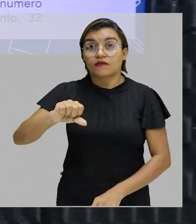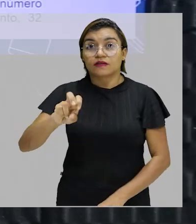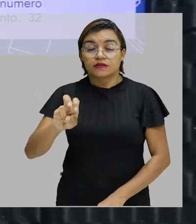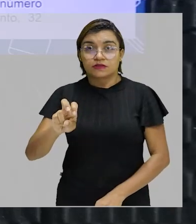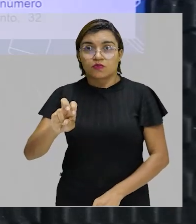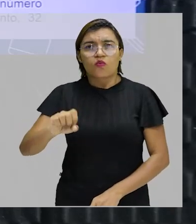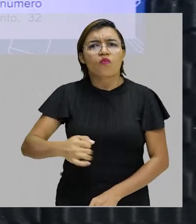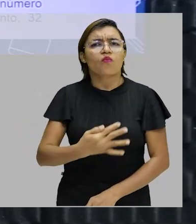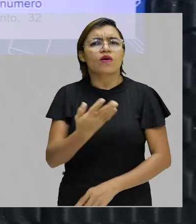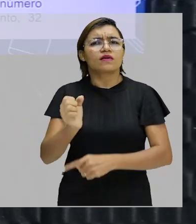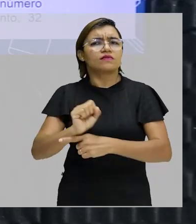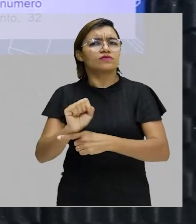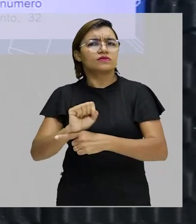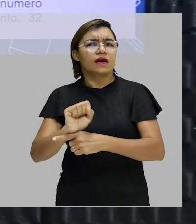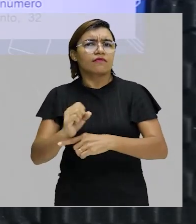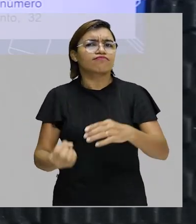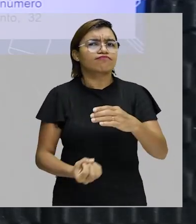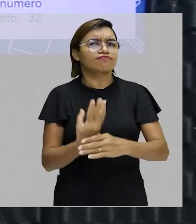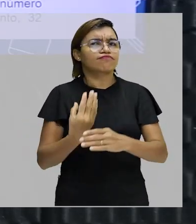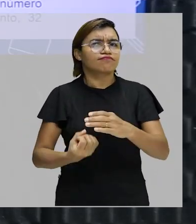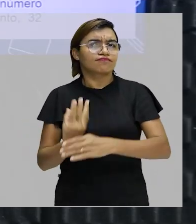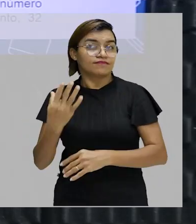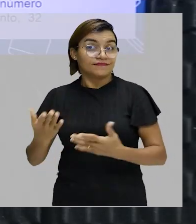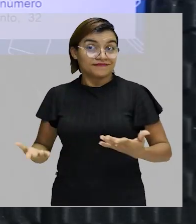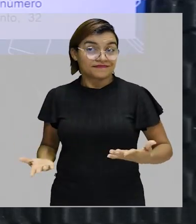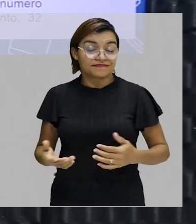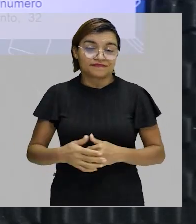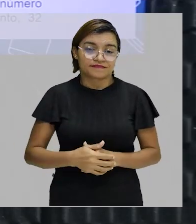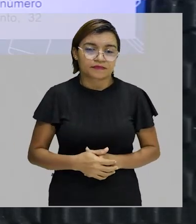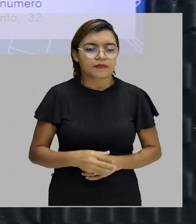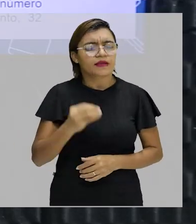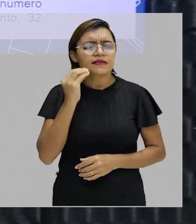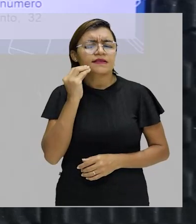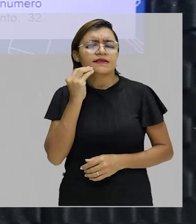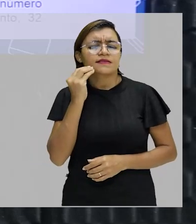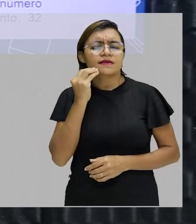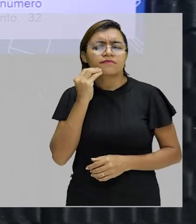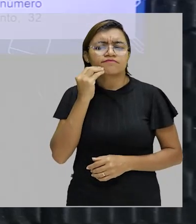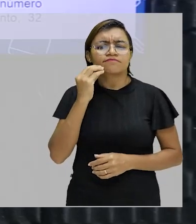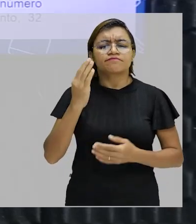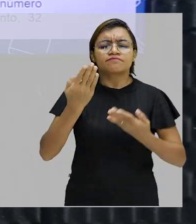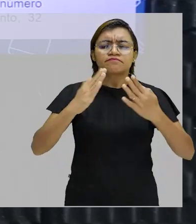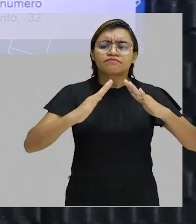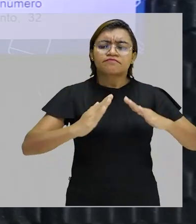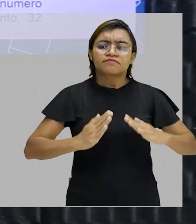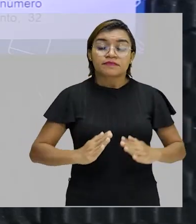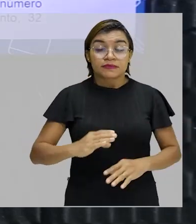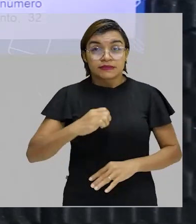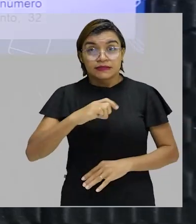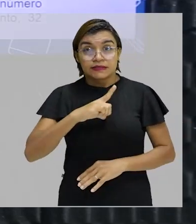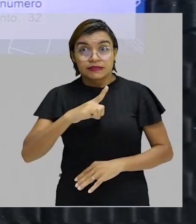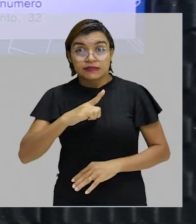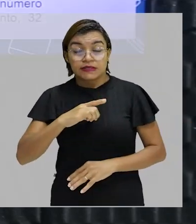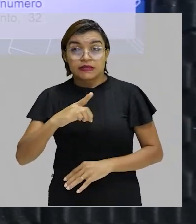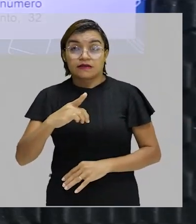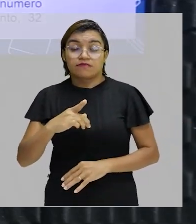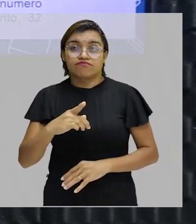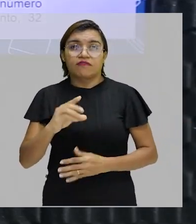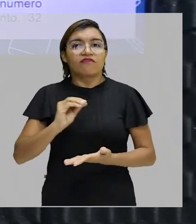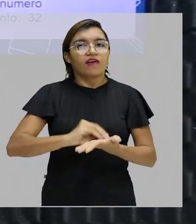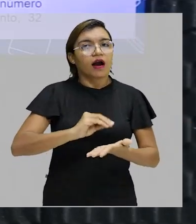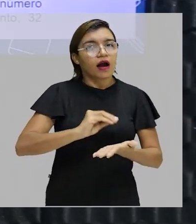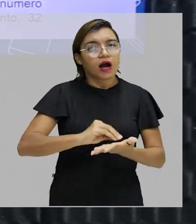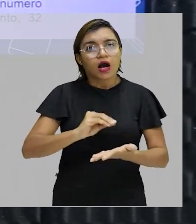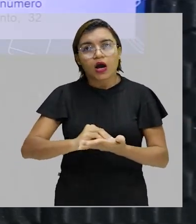produzidos, certo? Então, aqui nós temos que tentar verificar se nós temos alguma coisa que está